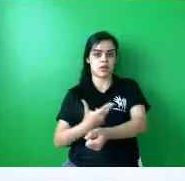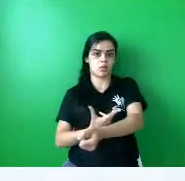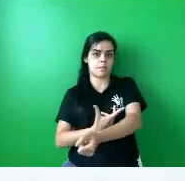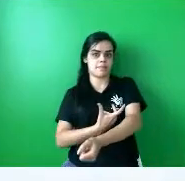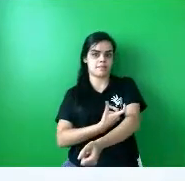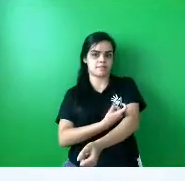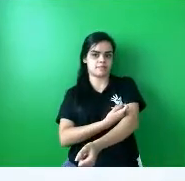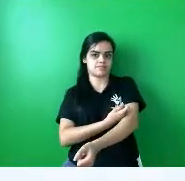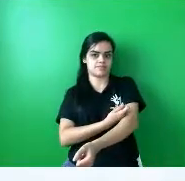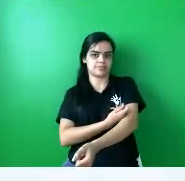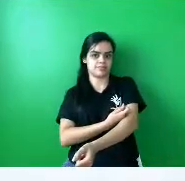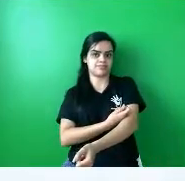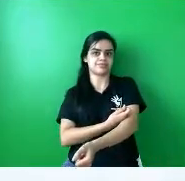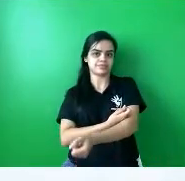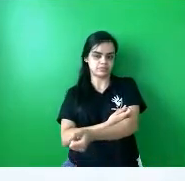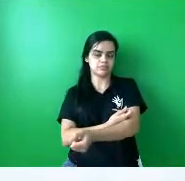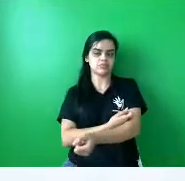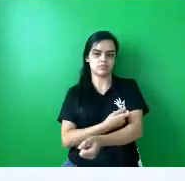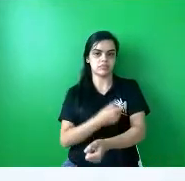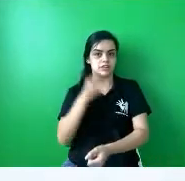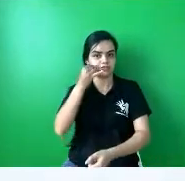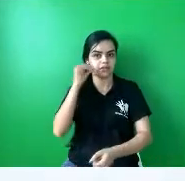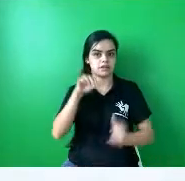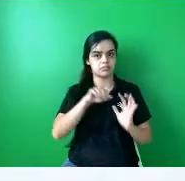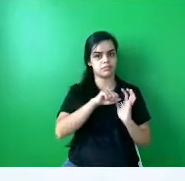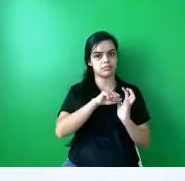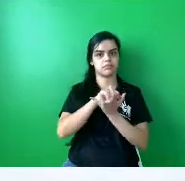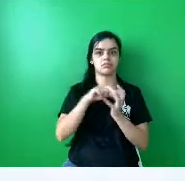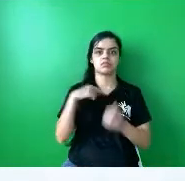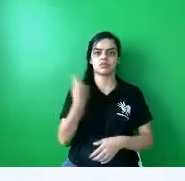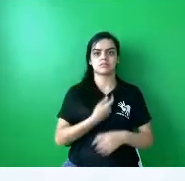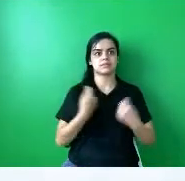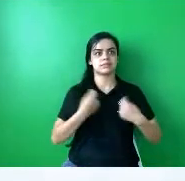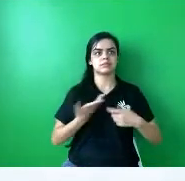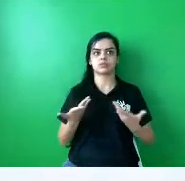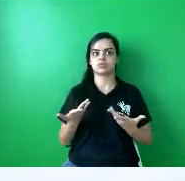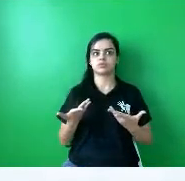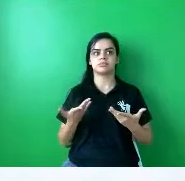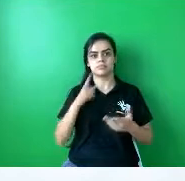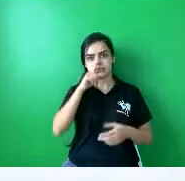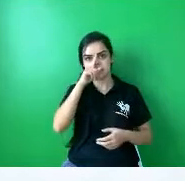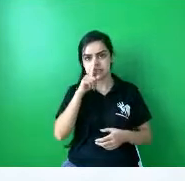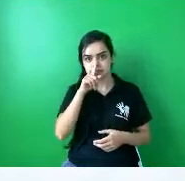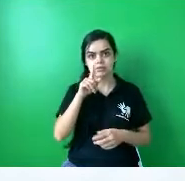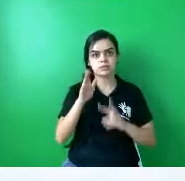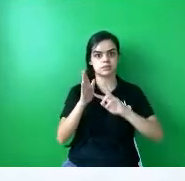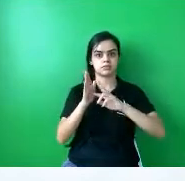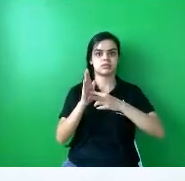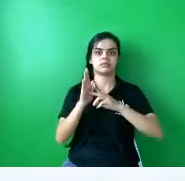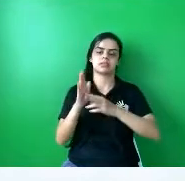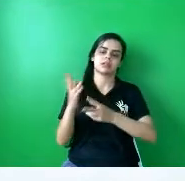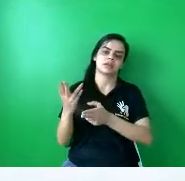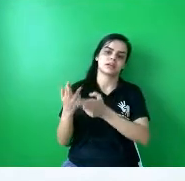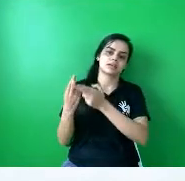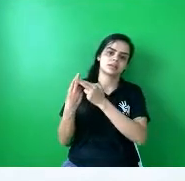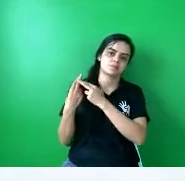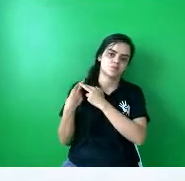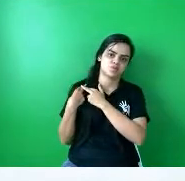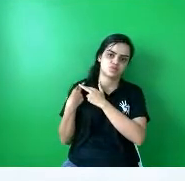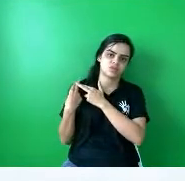vacina contra a Covid-19, nós estamos todos vulneráveis. E o sindicato tem uma